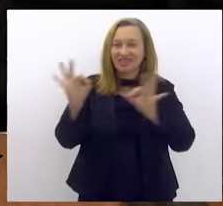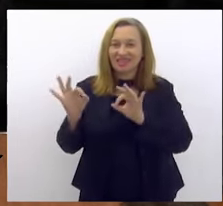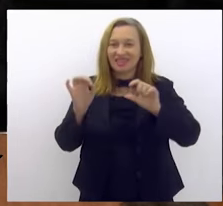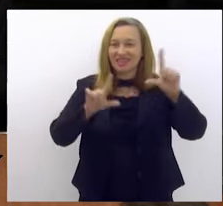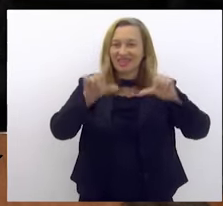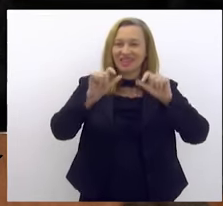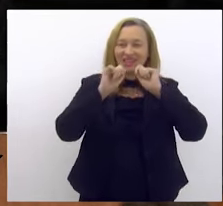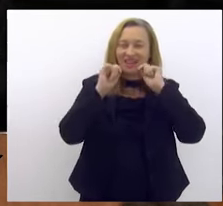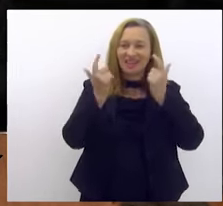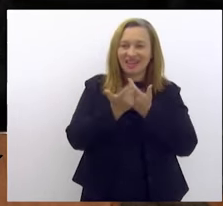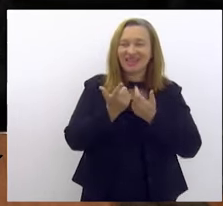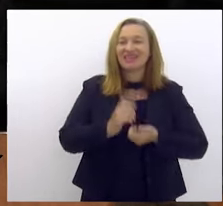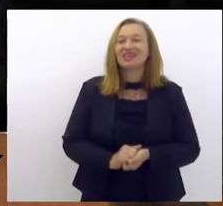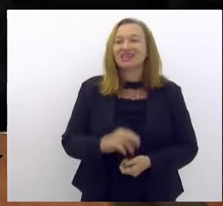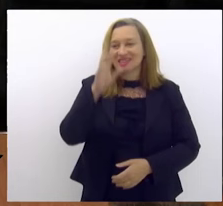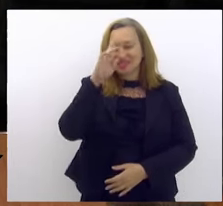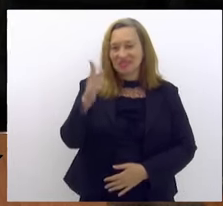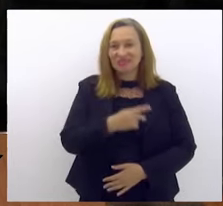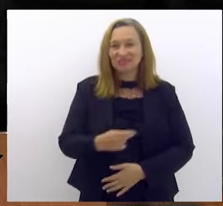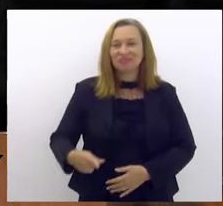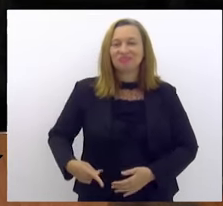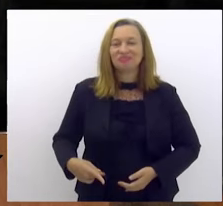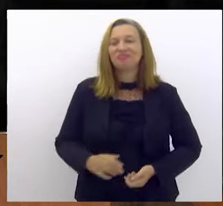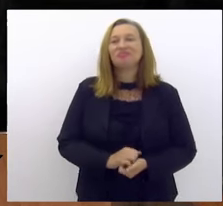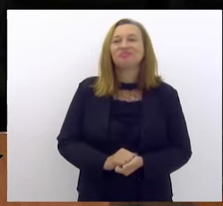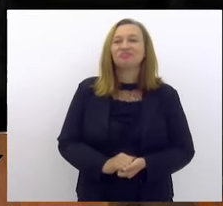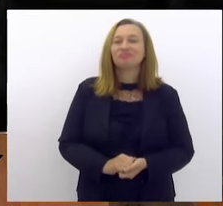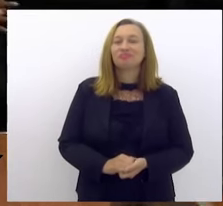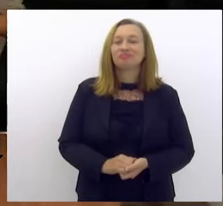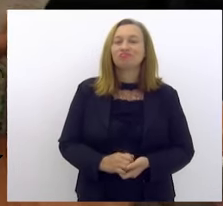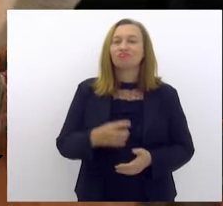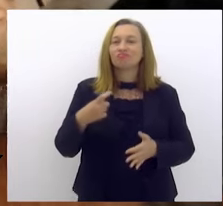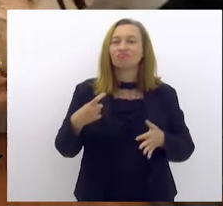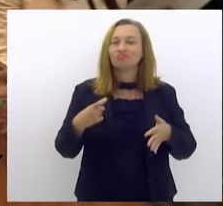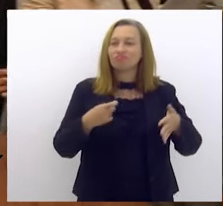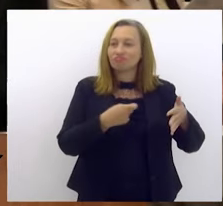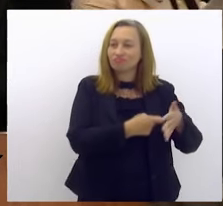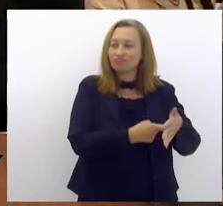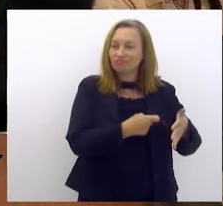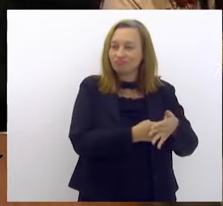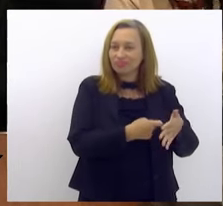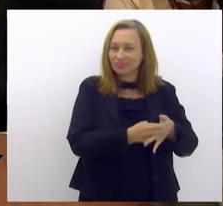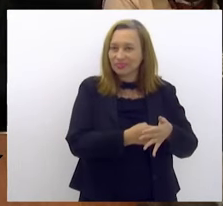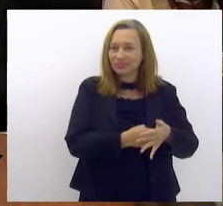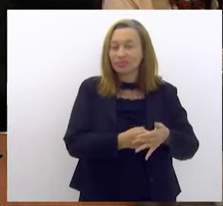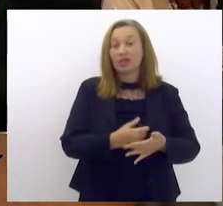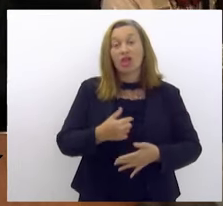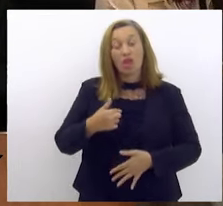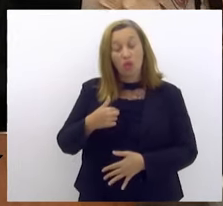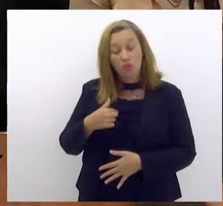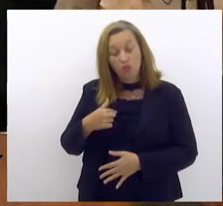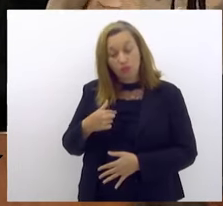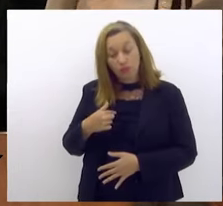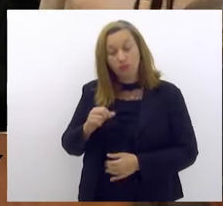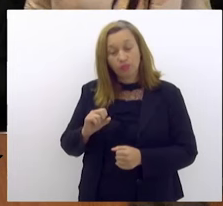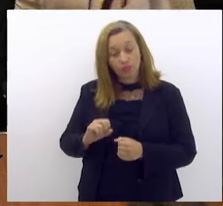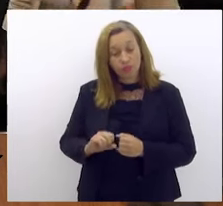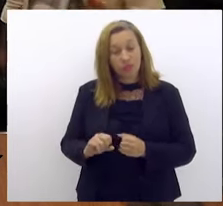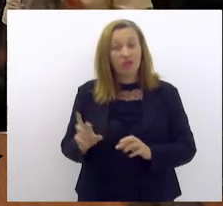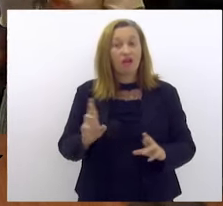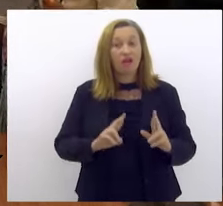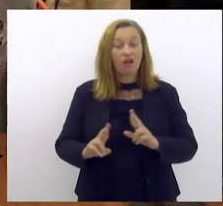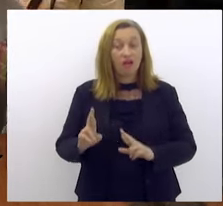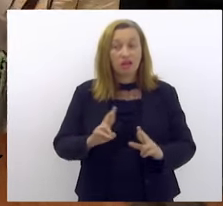Alerj. Presidente, uma denúncia que eu fiz relativa a